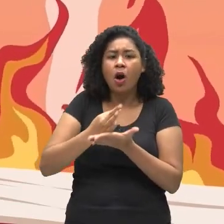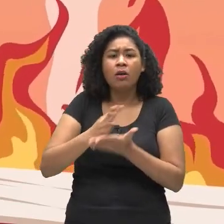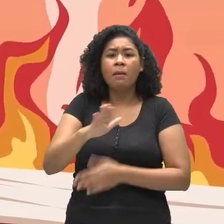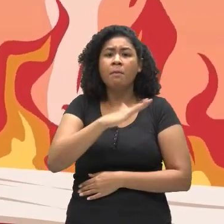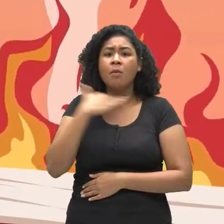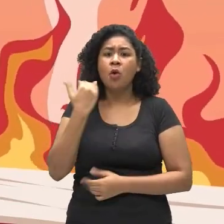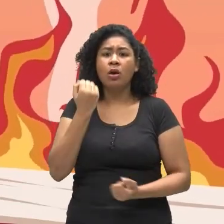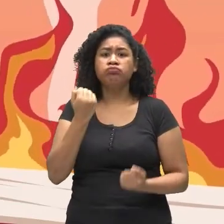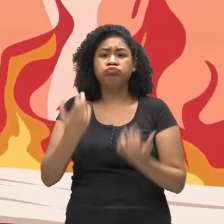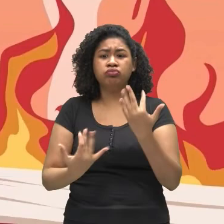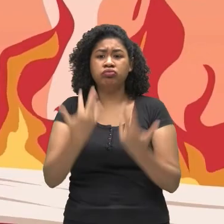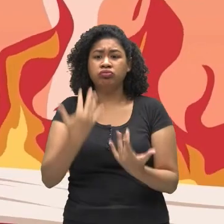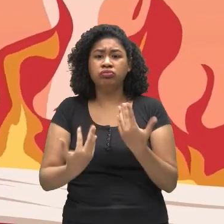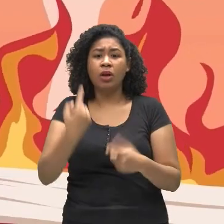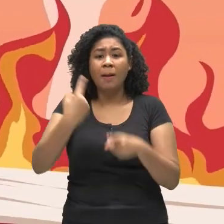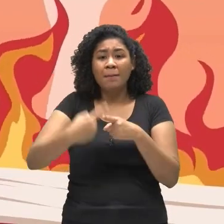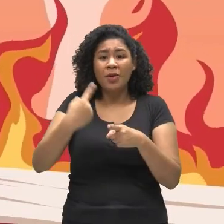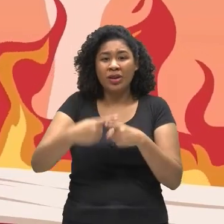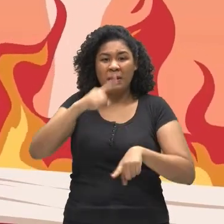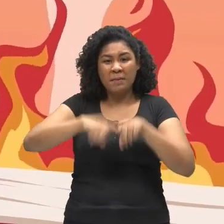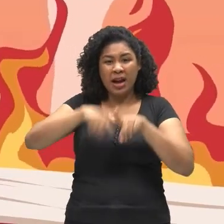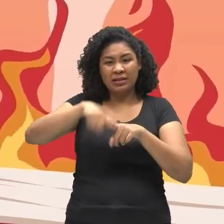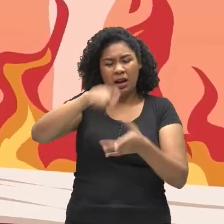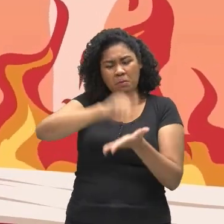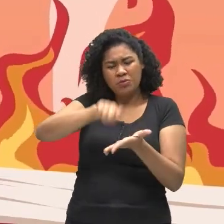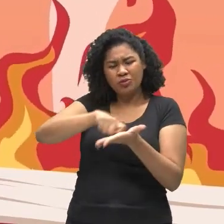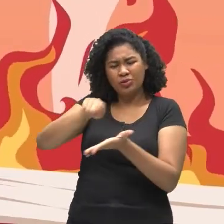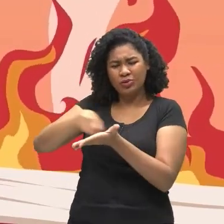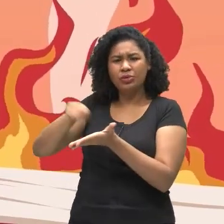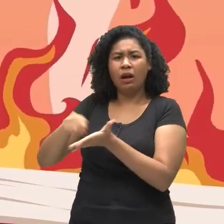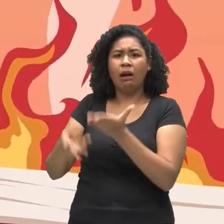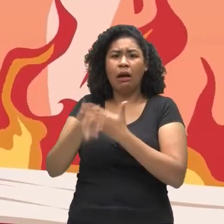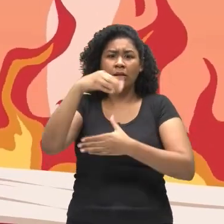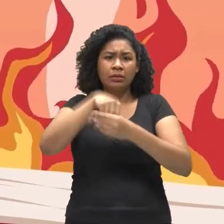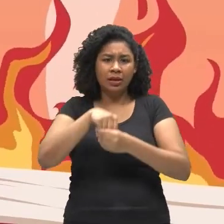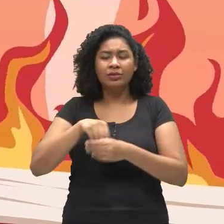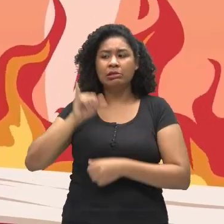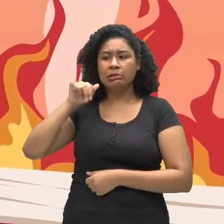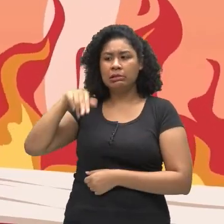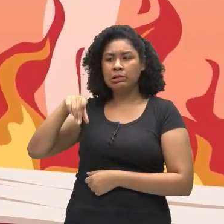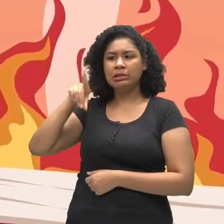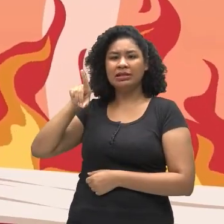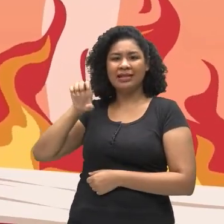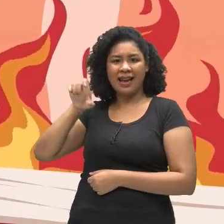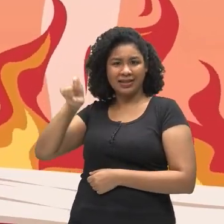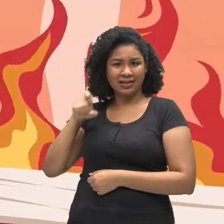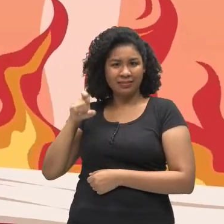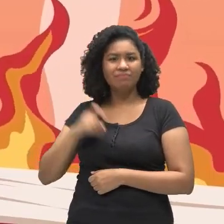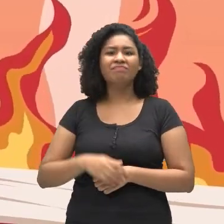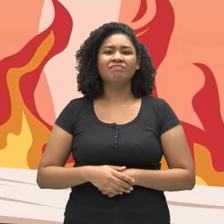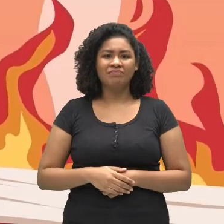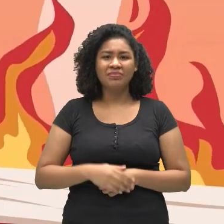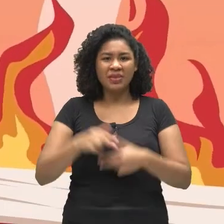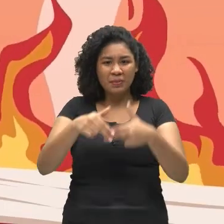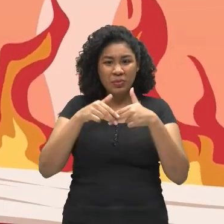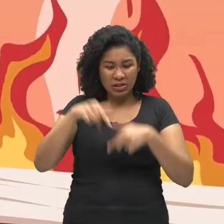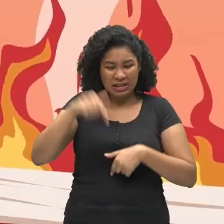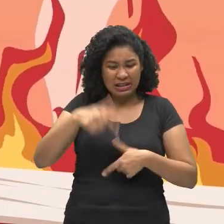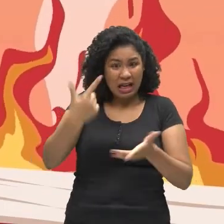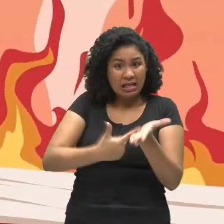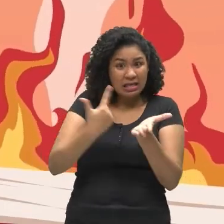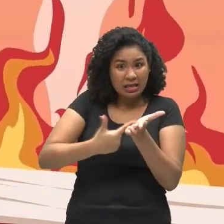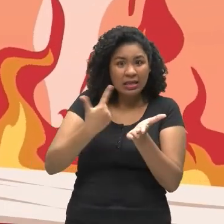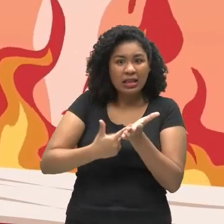Por quê? Porque suas obras estavam todas nesse Index Librorum Prohibitorum. Então, gente, esse livro só